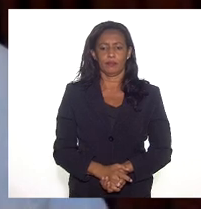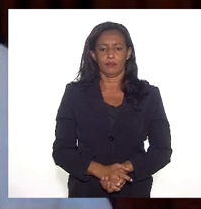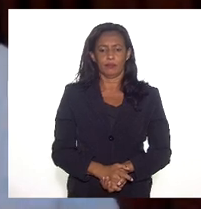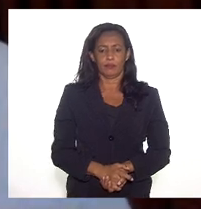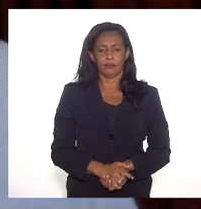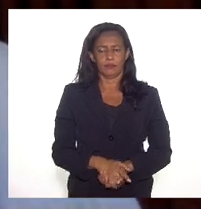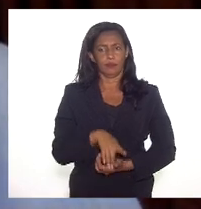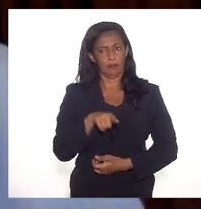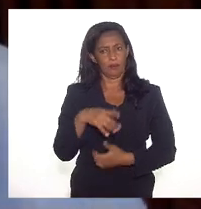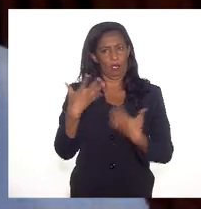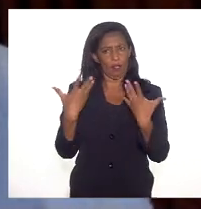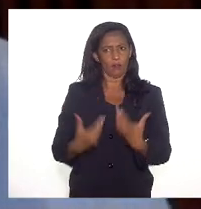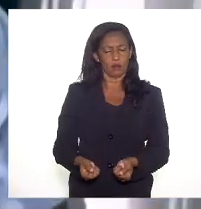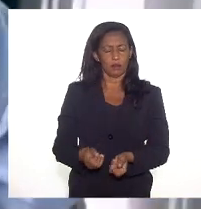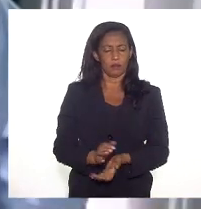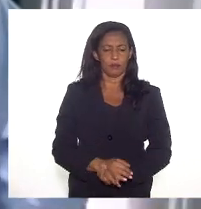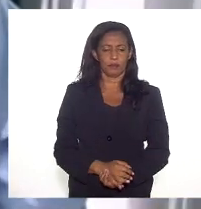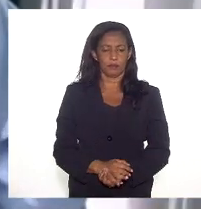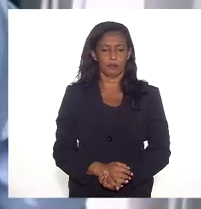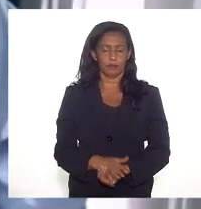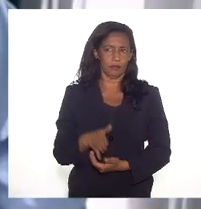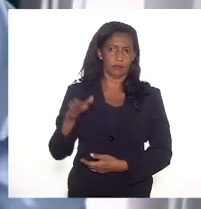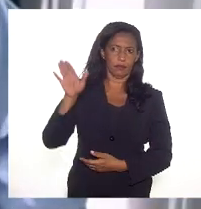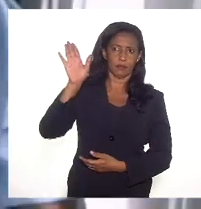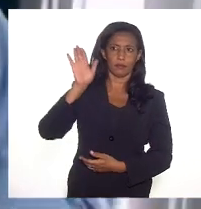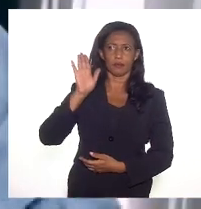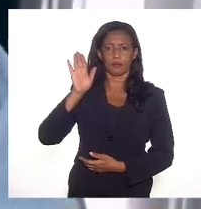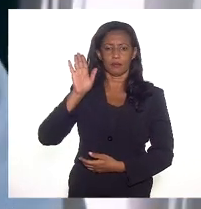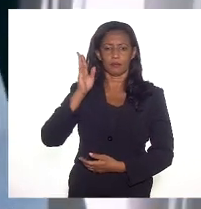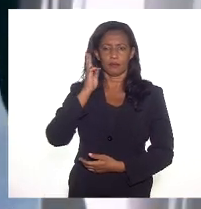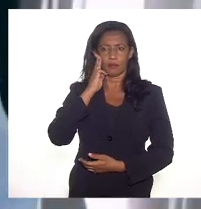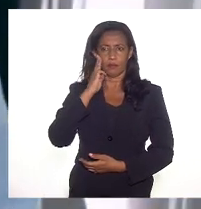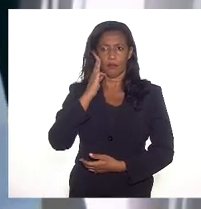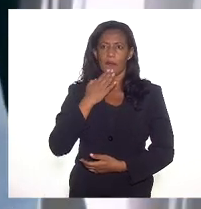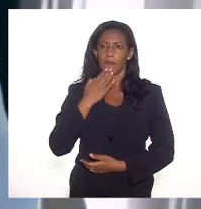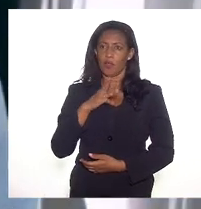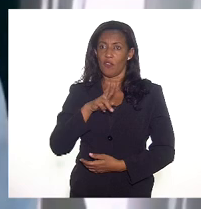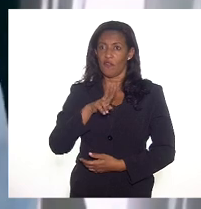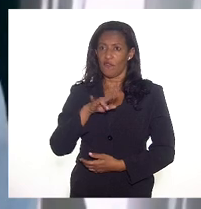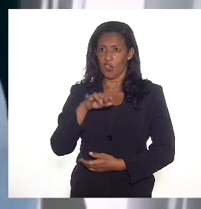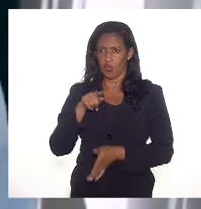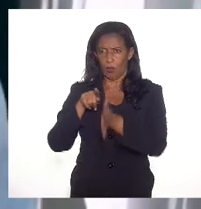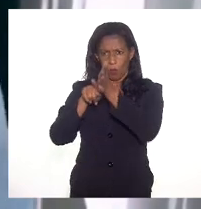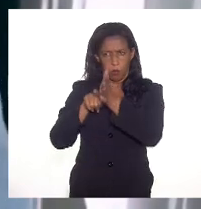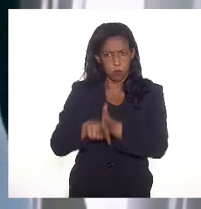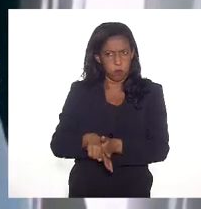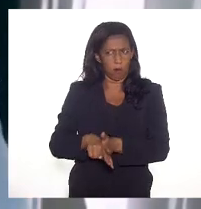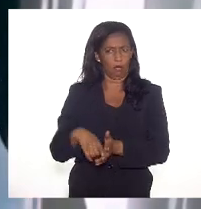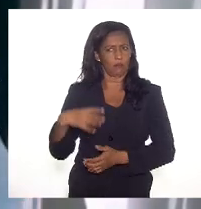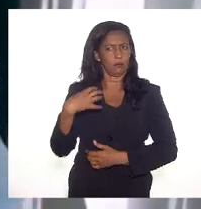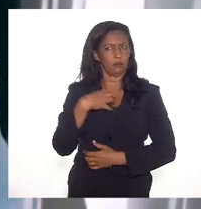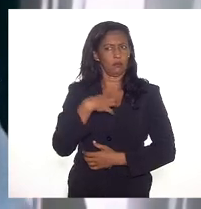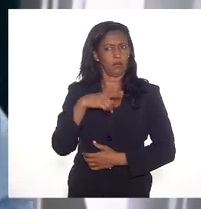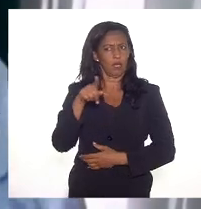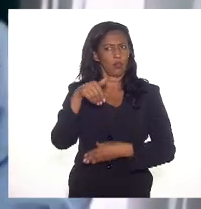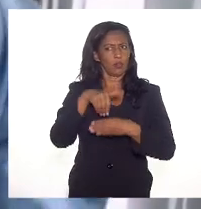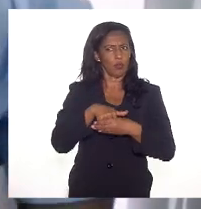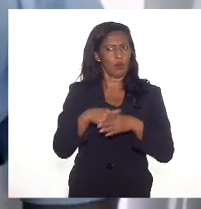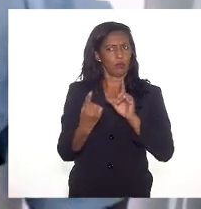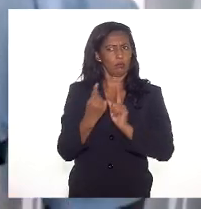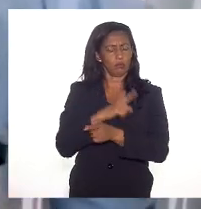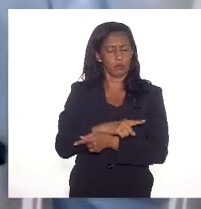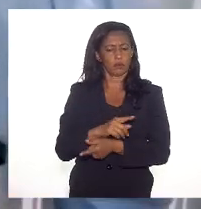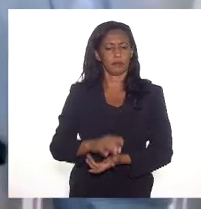Paulo, concedido. Quero só dizer, presidente, que já tem pedido de vista, mas eu estou muito sensível ao seu voto divergente.